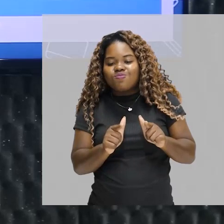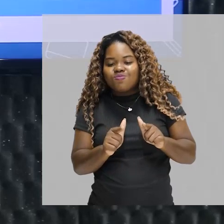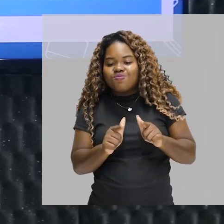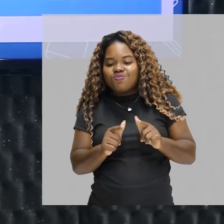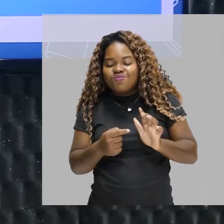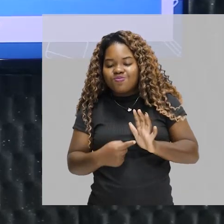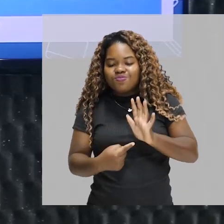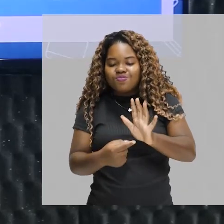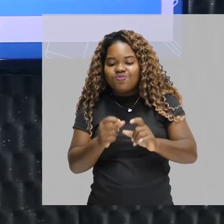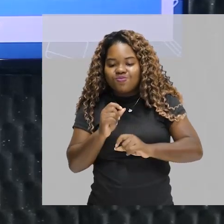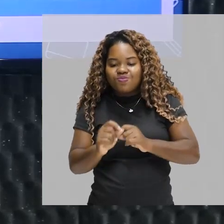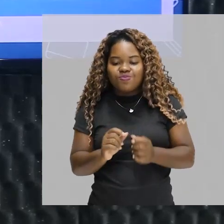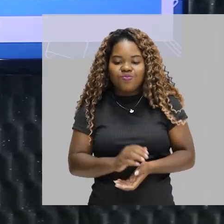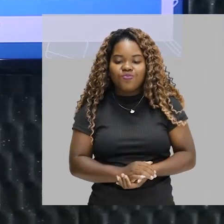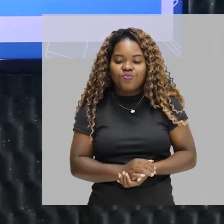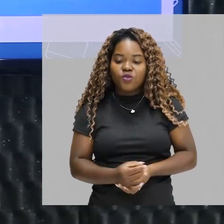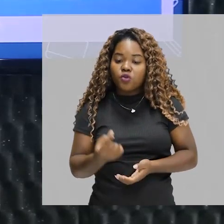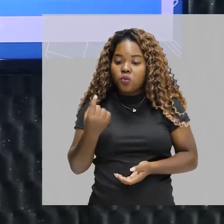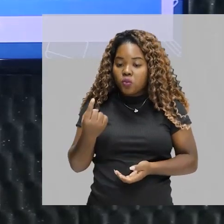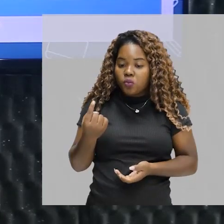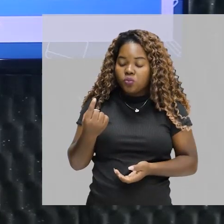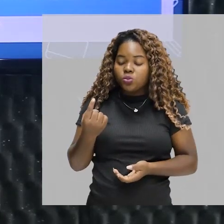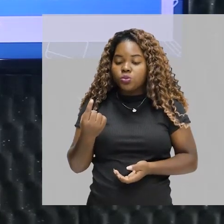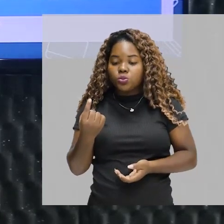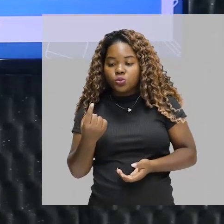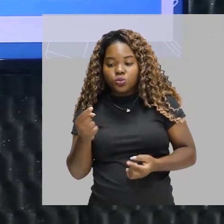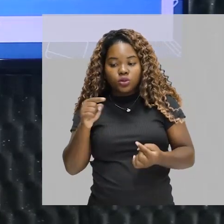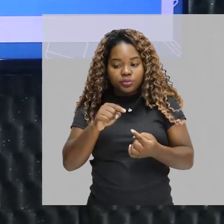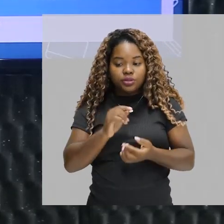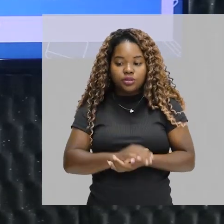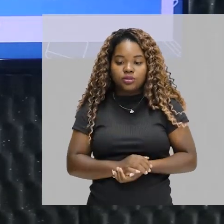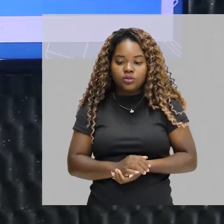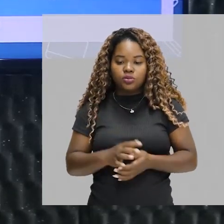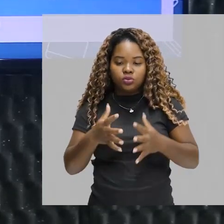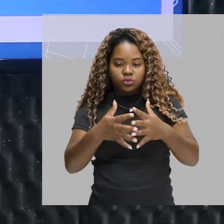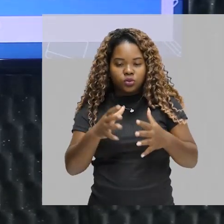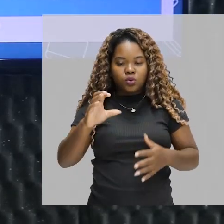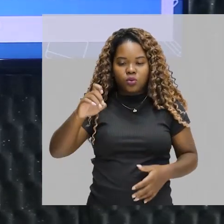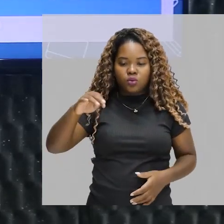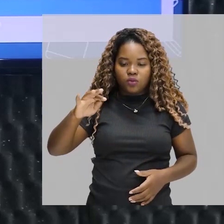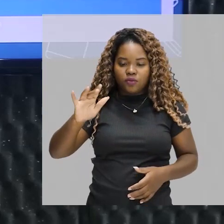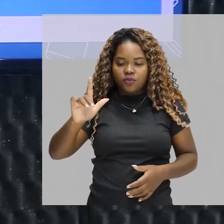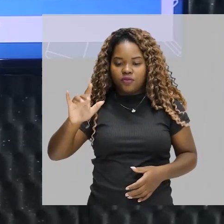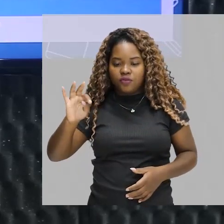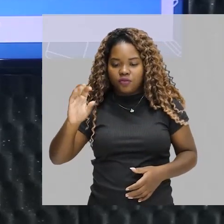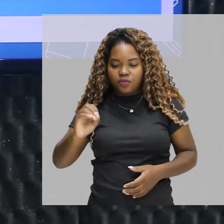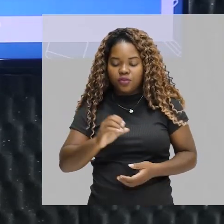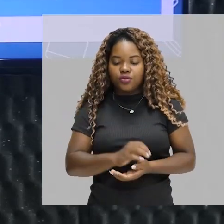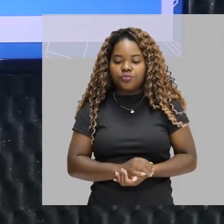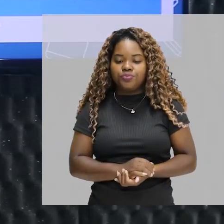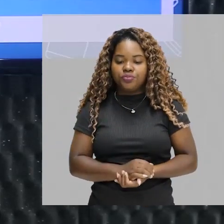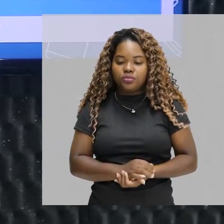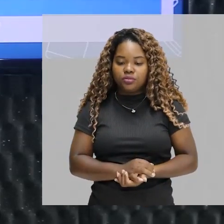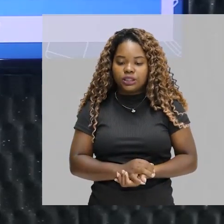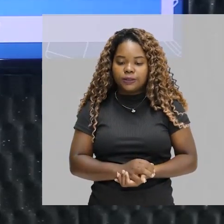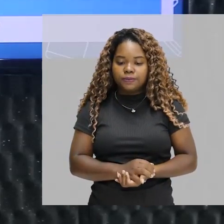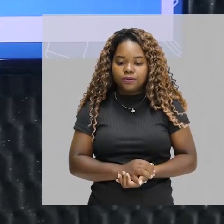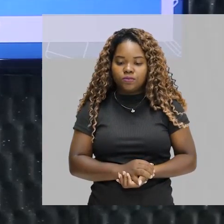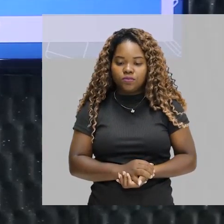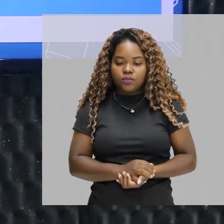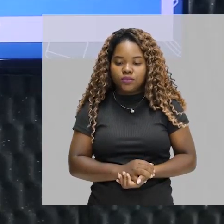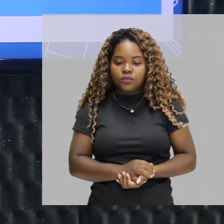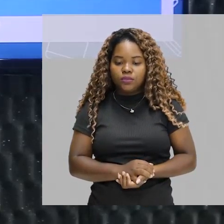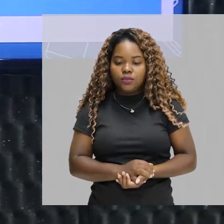apresenta apenas um conflito. O que é conflito, Cacau? A gente também vai falar disso em outras aulas, mas eu vou logo te